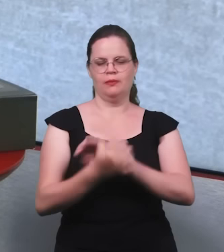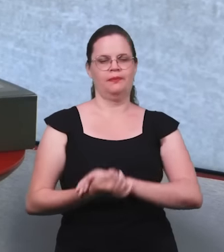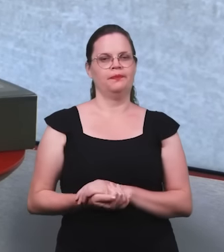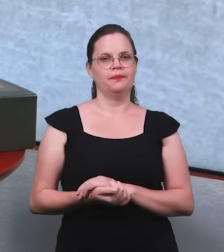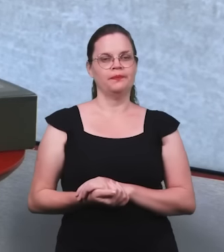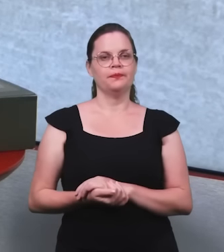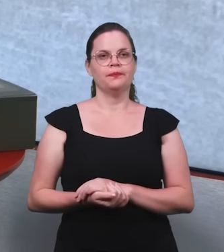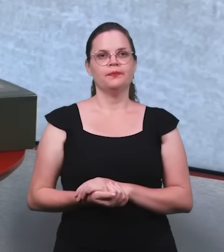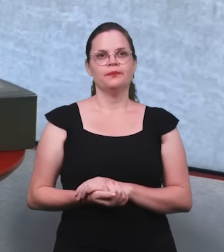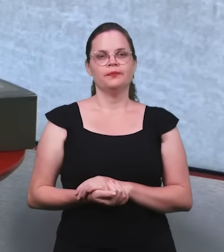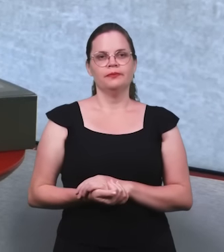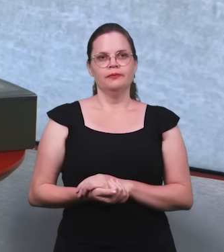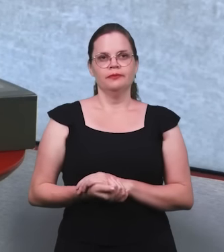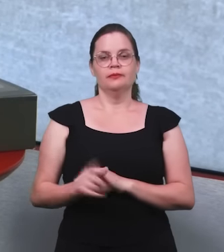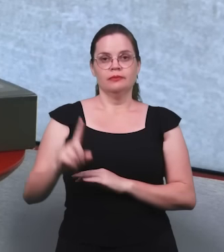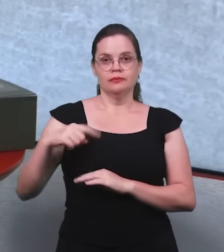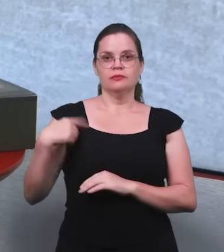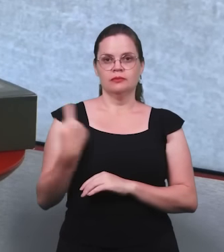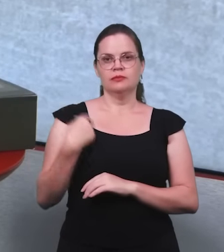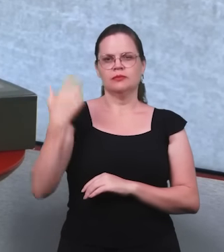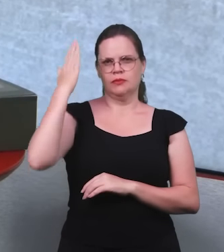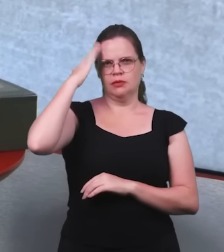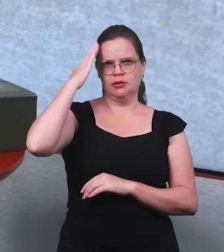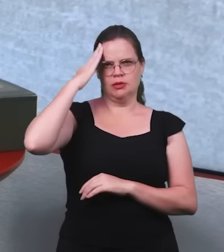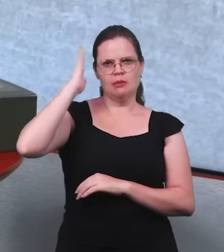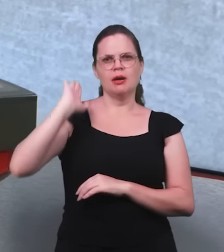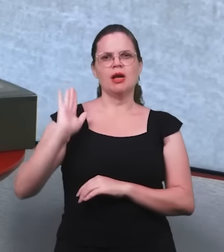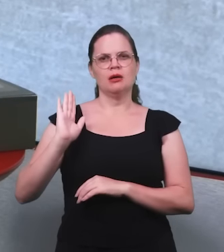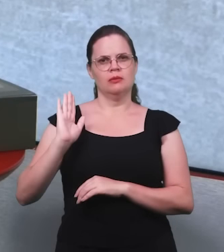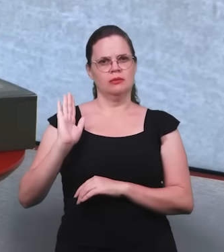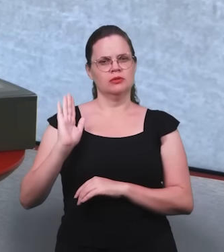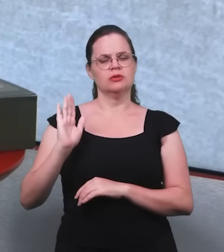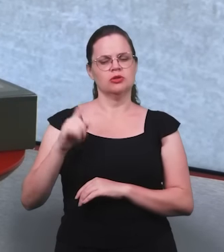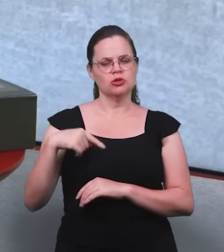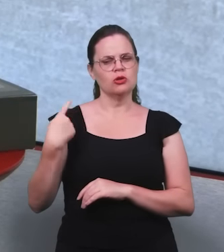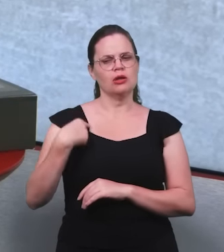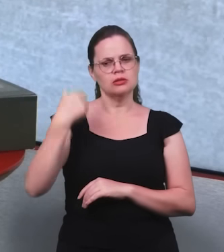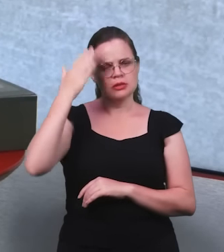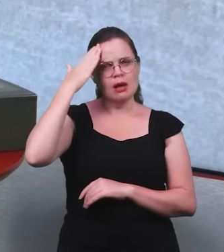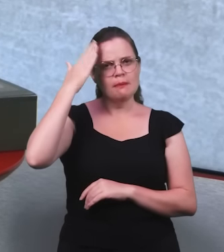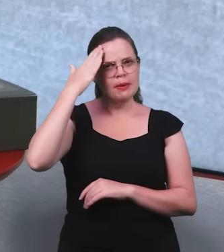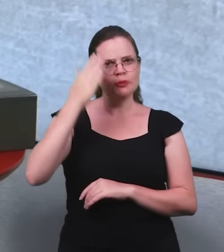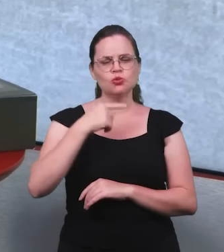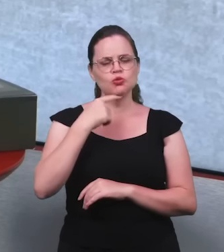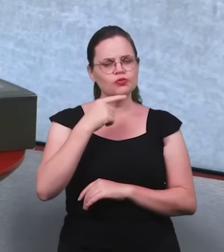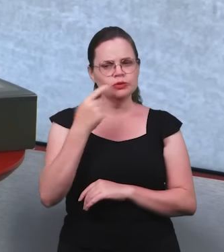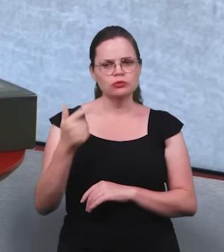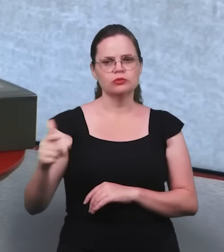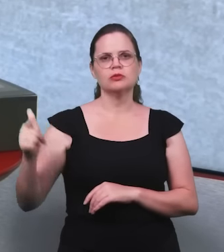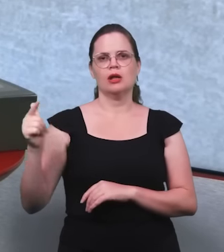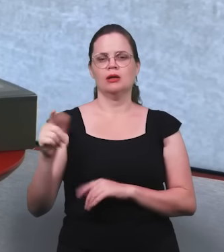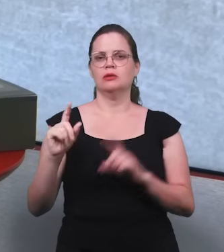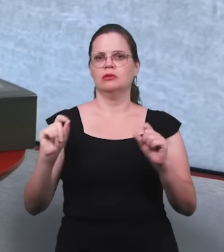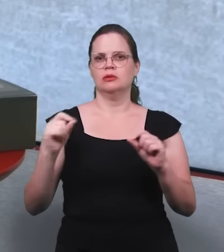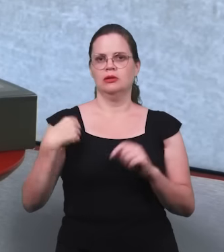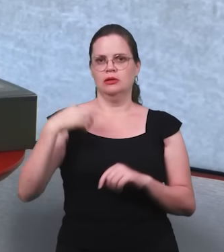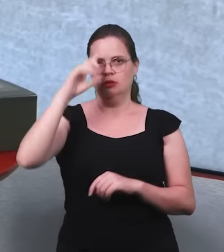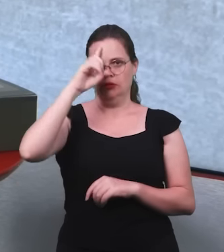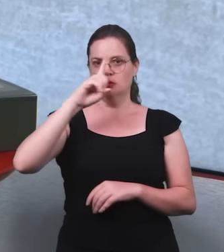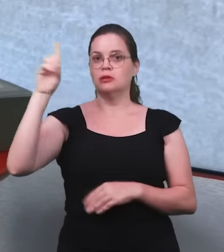é claro que não há dúvida, já respondendo à pergunta, é claro que não há dúvida de que